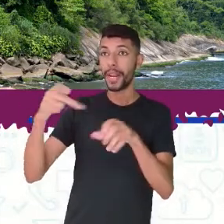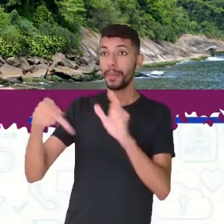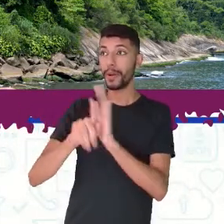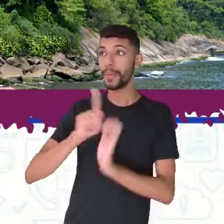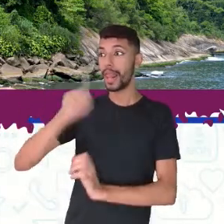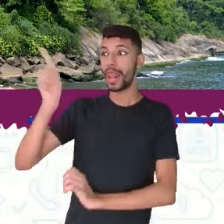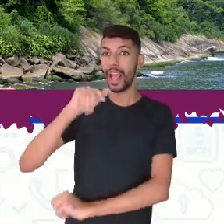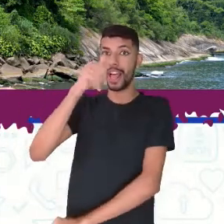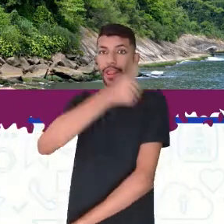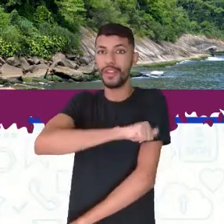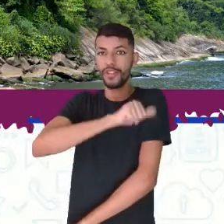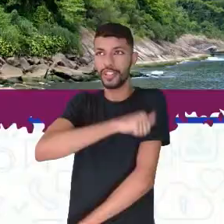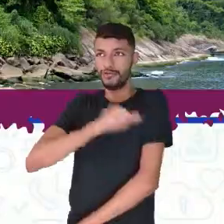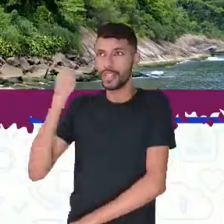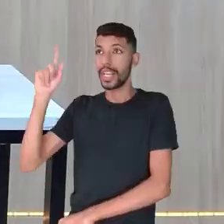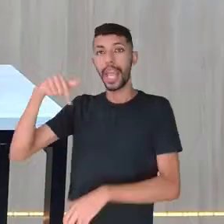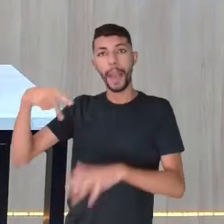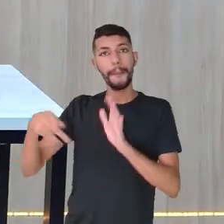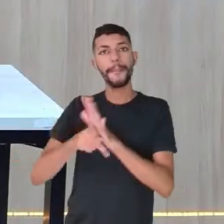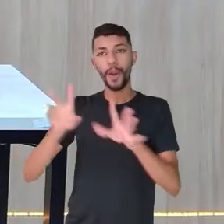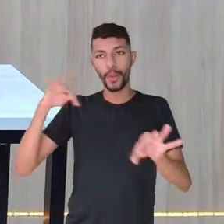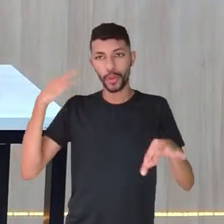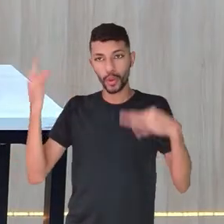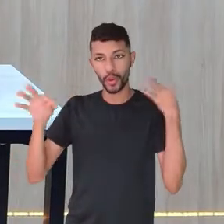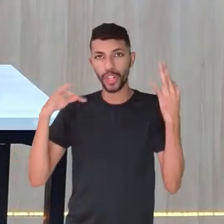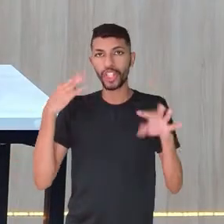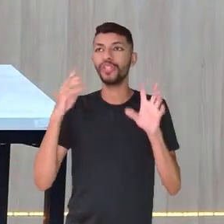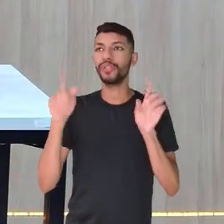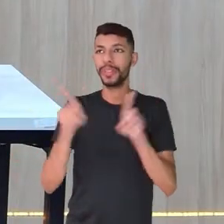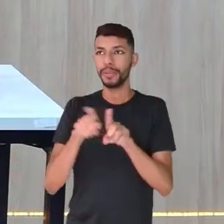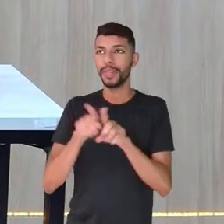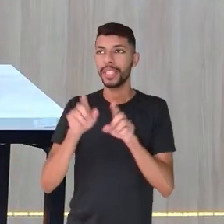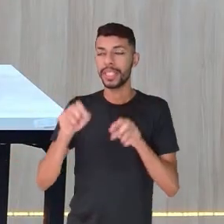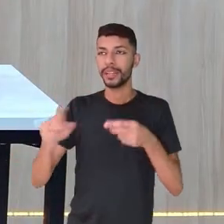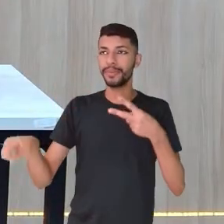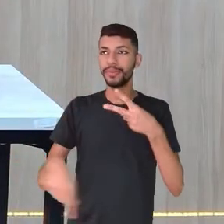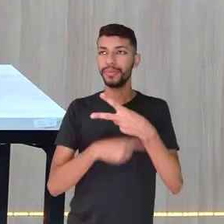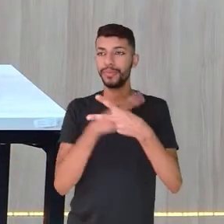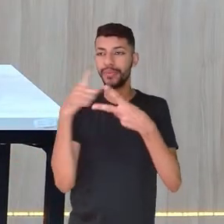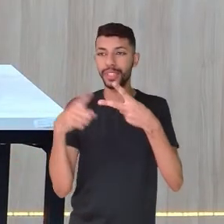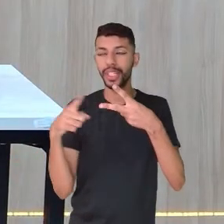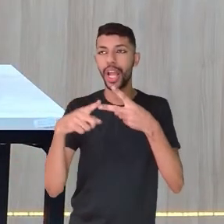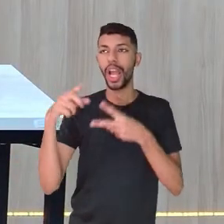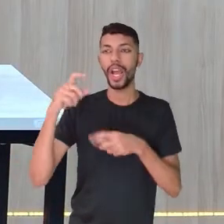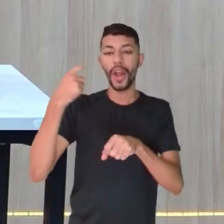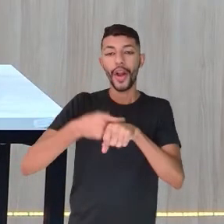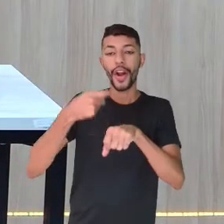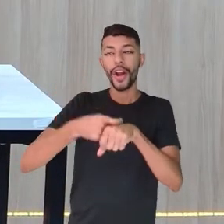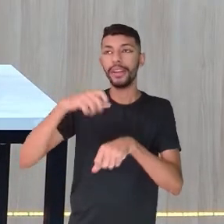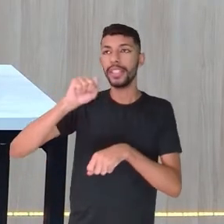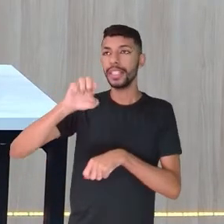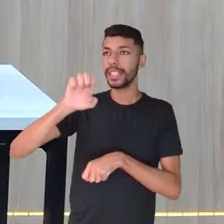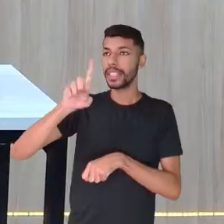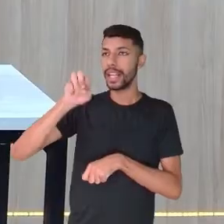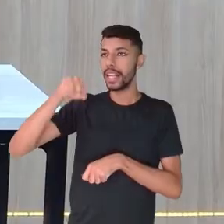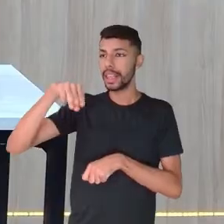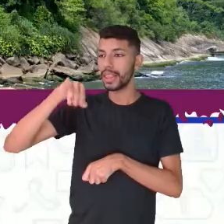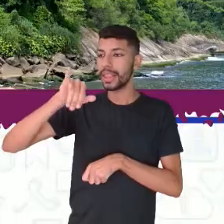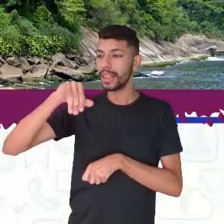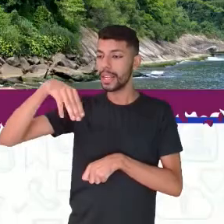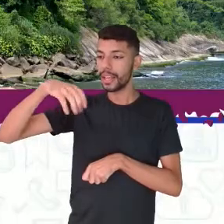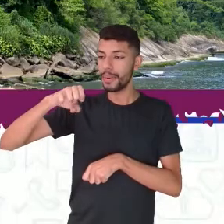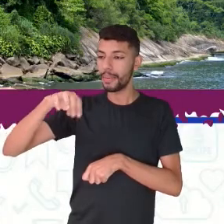uma olhadinha, que ponto turístico é esse? Nós temos também a rocha sedimentar, mostrando aí um